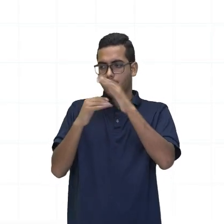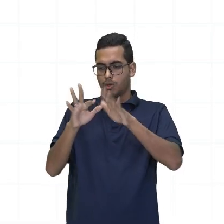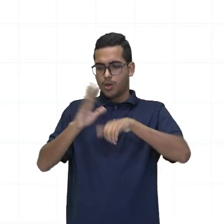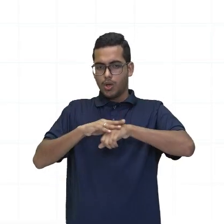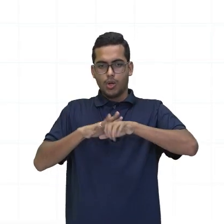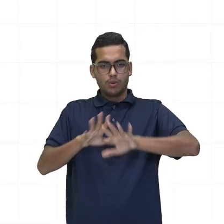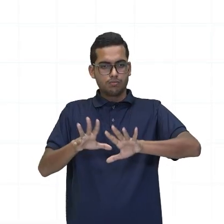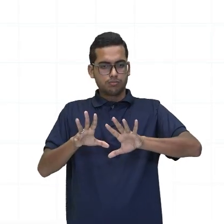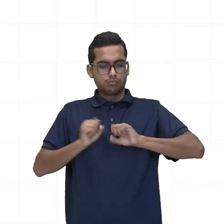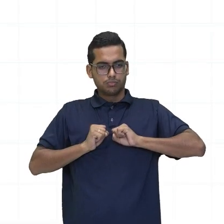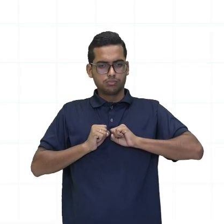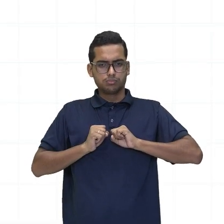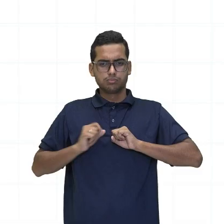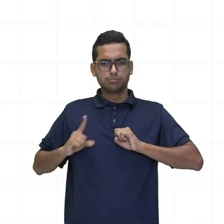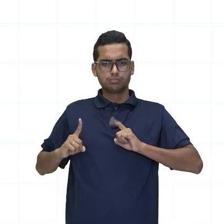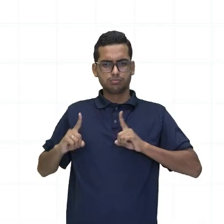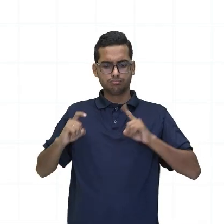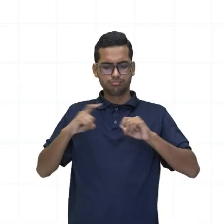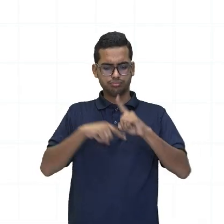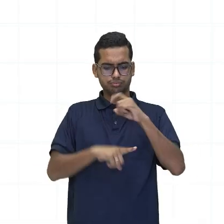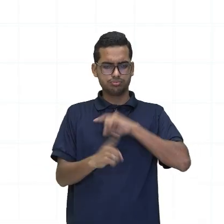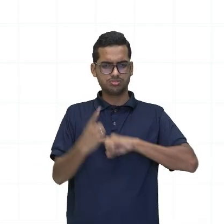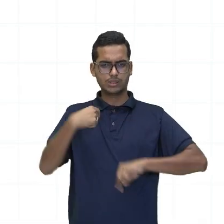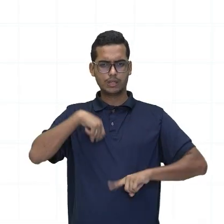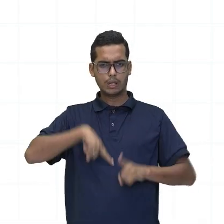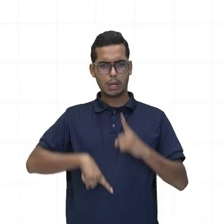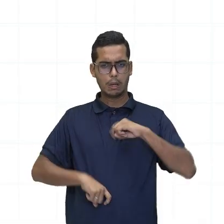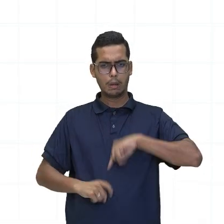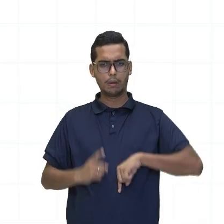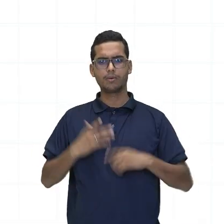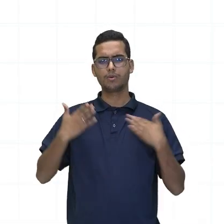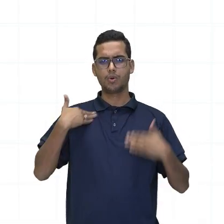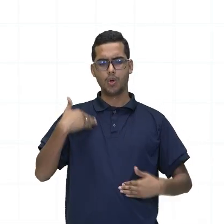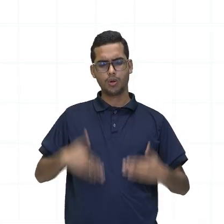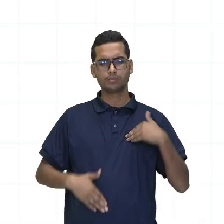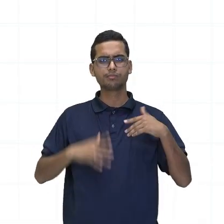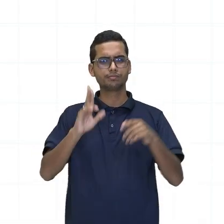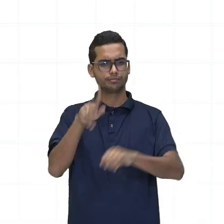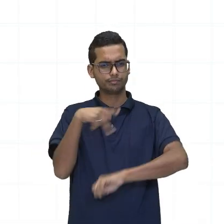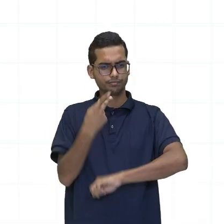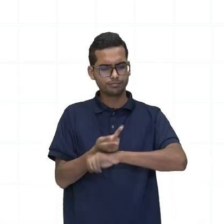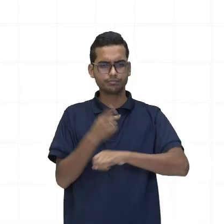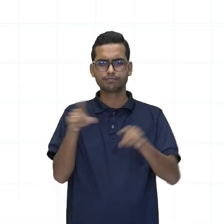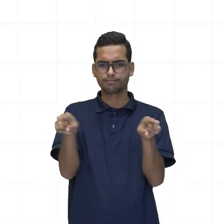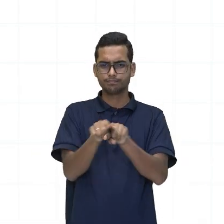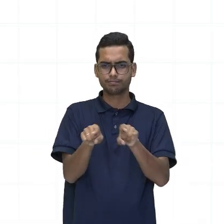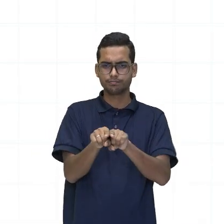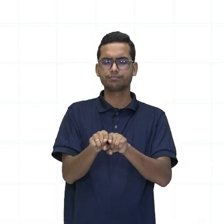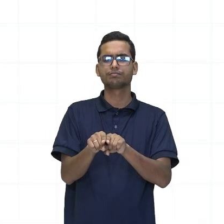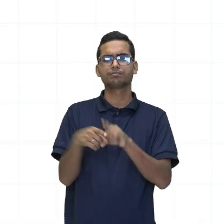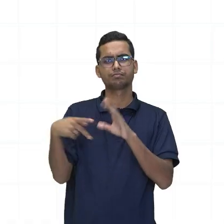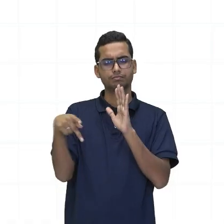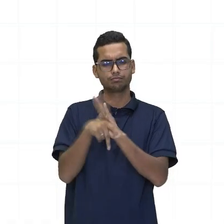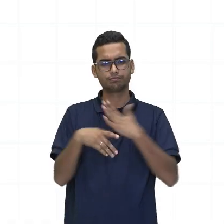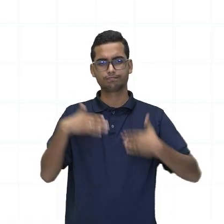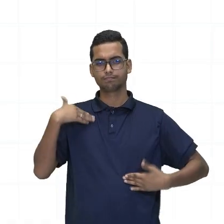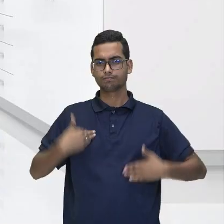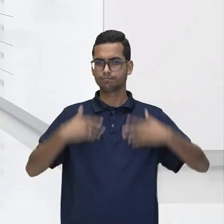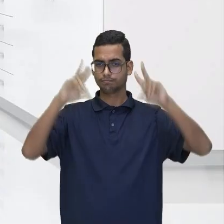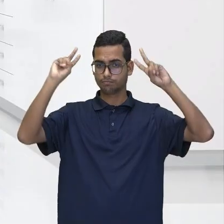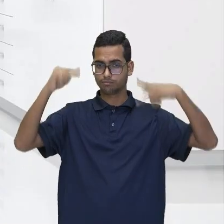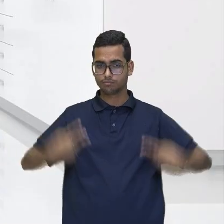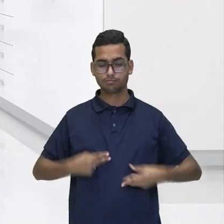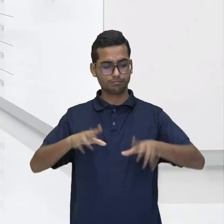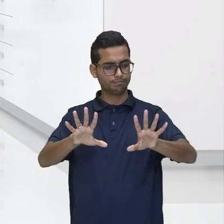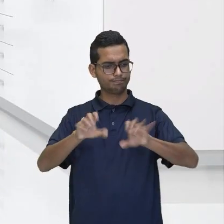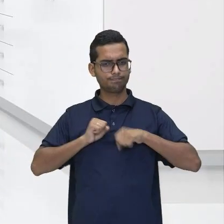nas fezes de dejetos humanos ou animais e que podem ser transmitidos assim para o corpo humano.